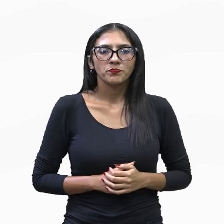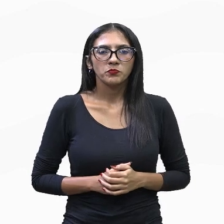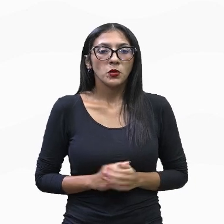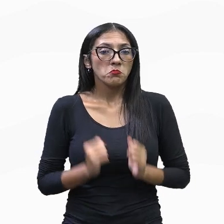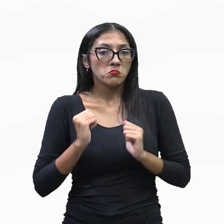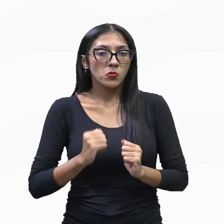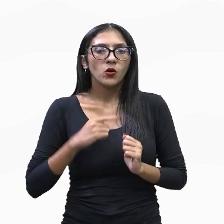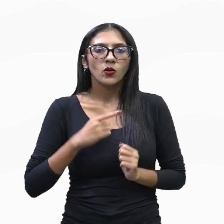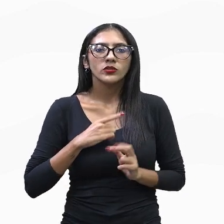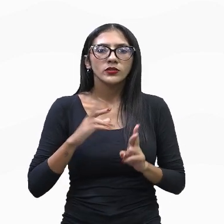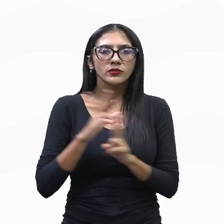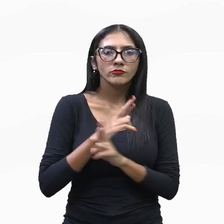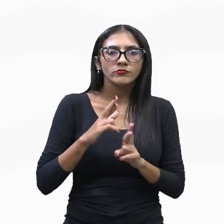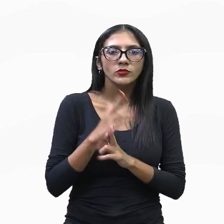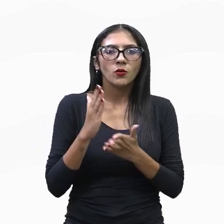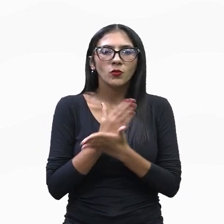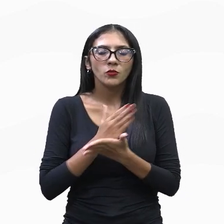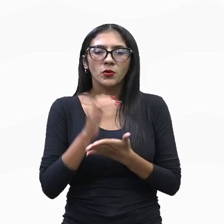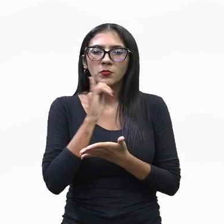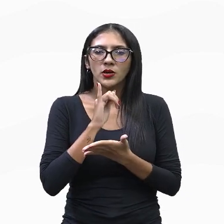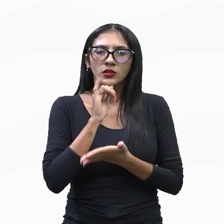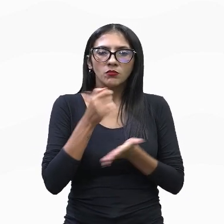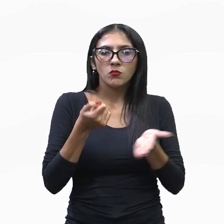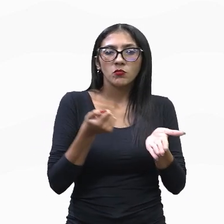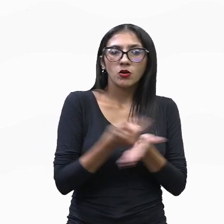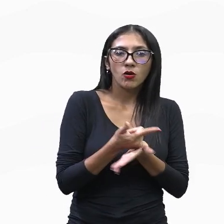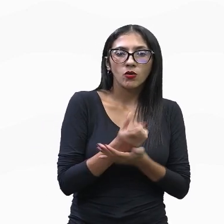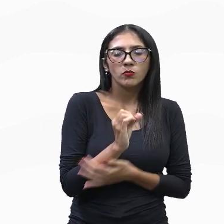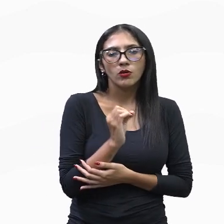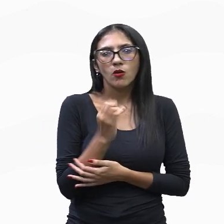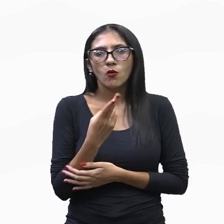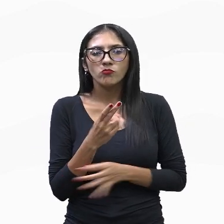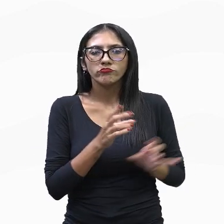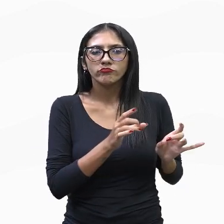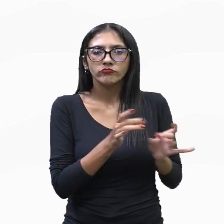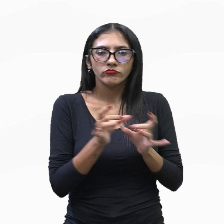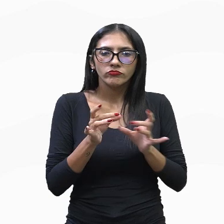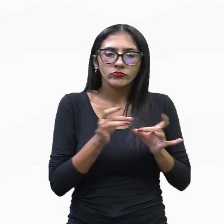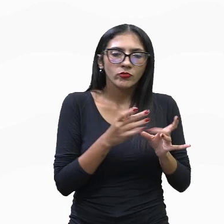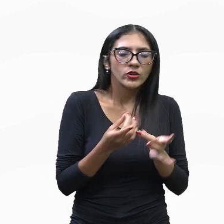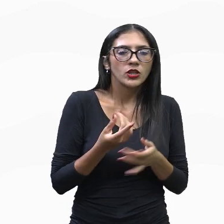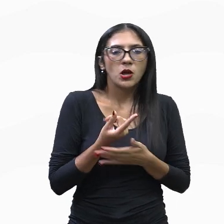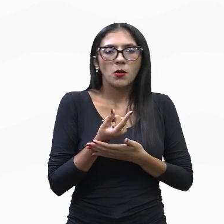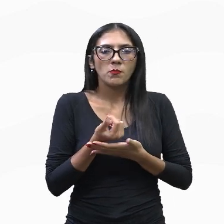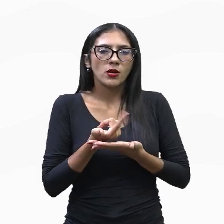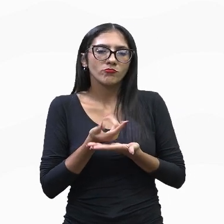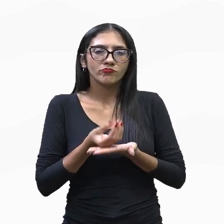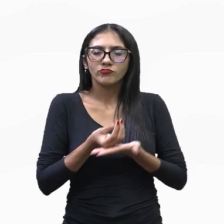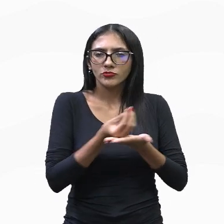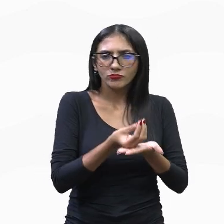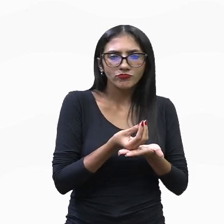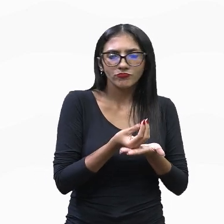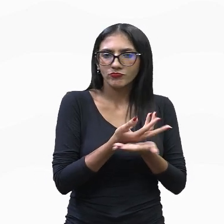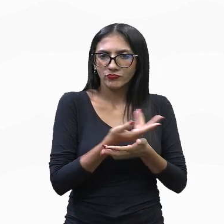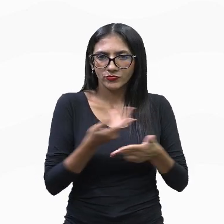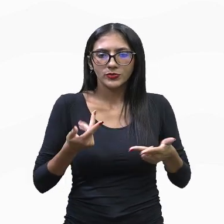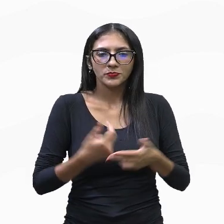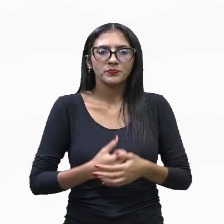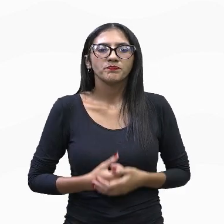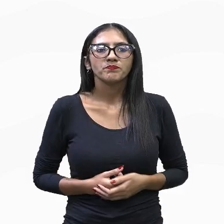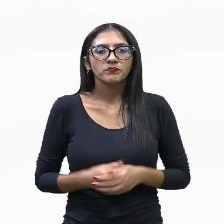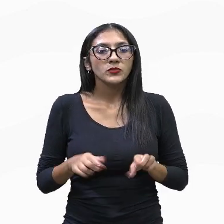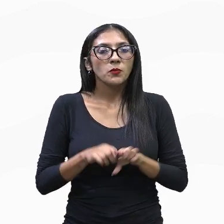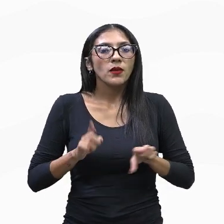representar casos que envolvem compras e vendas, permutas, doações, etc. Nesse caso,